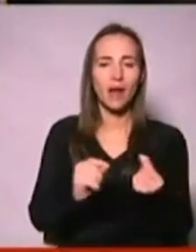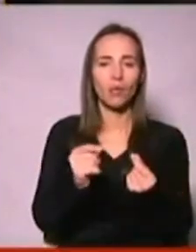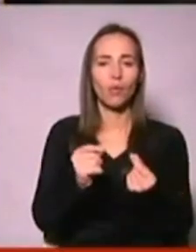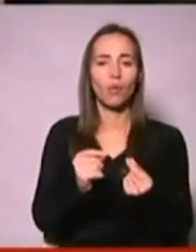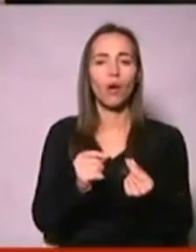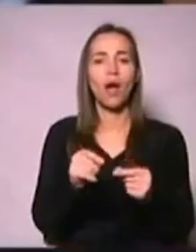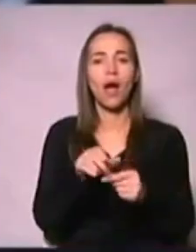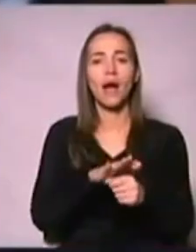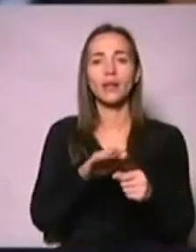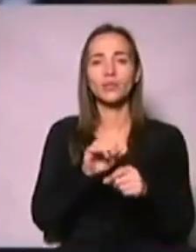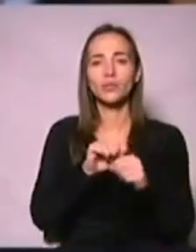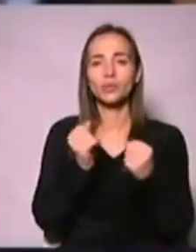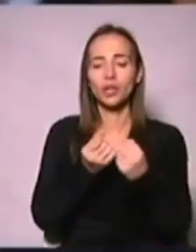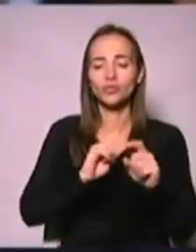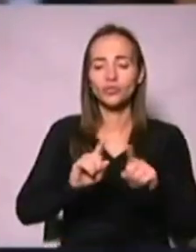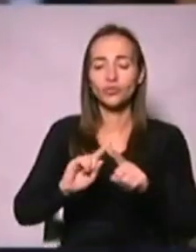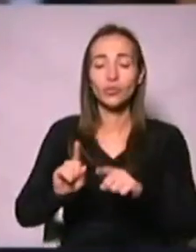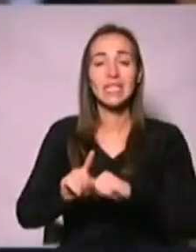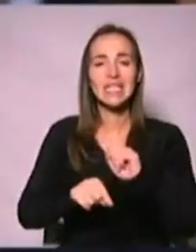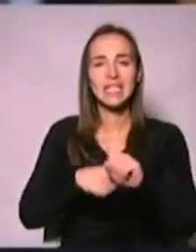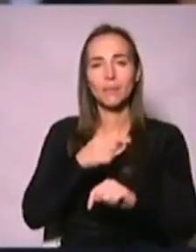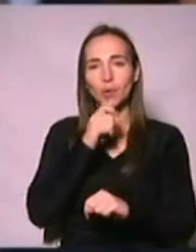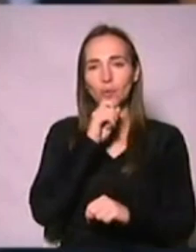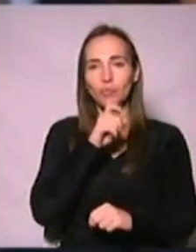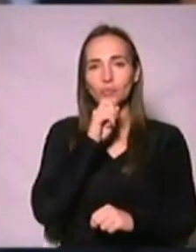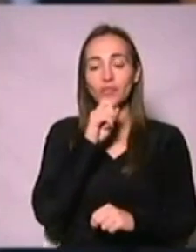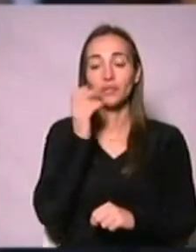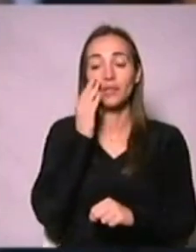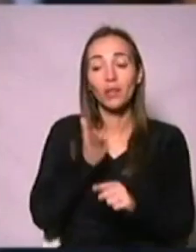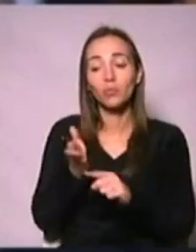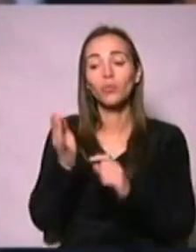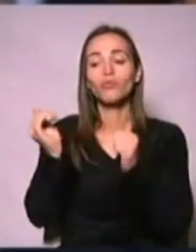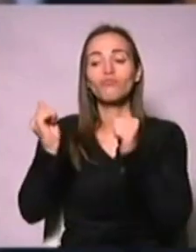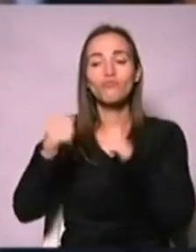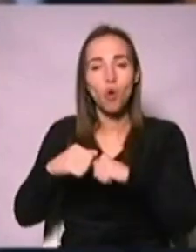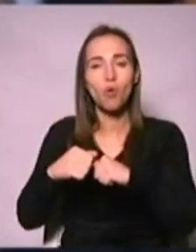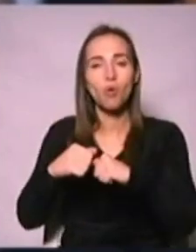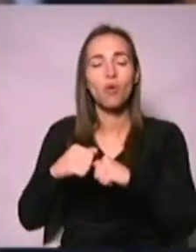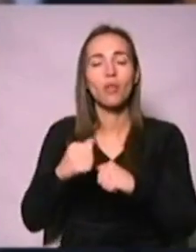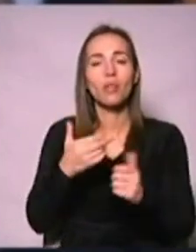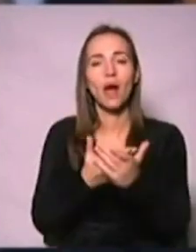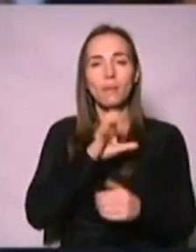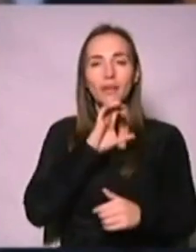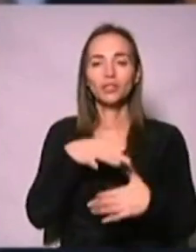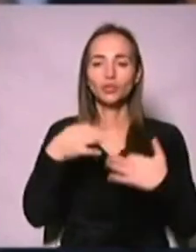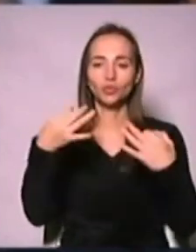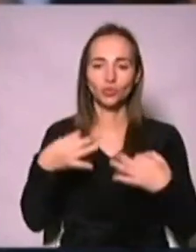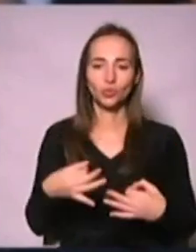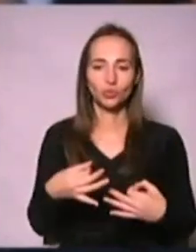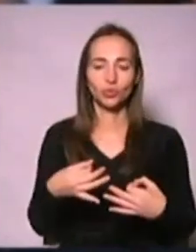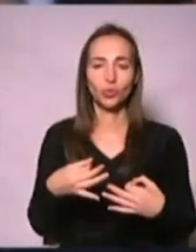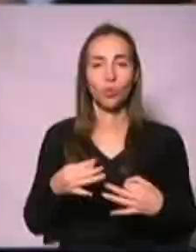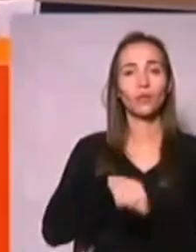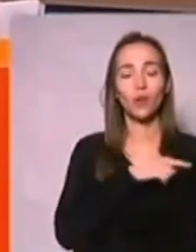sociais procurando sempre que possível havia do Consenso na construção de um país mais justo o